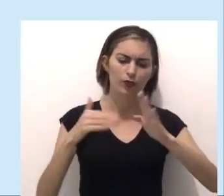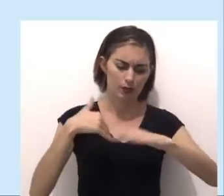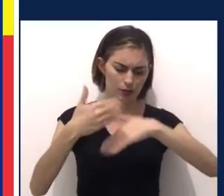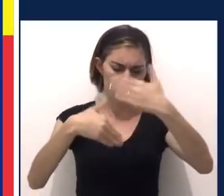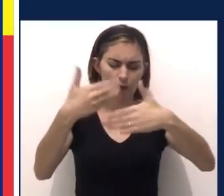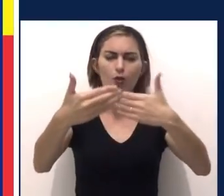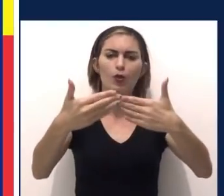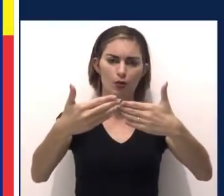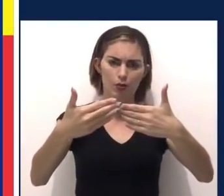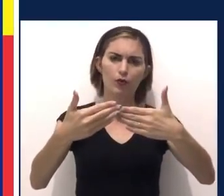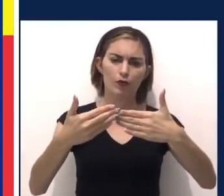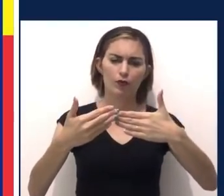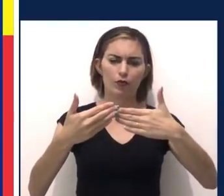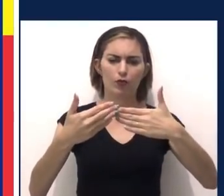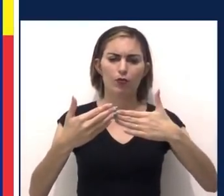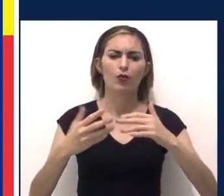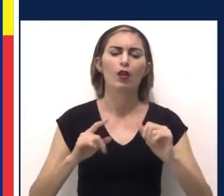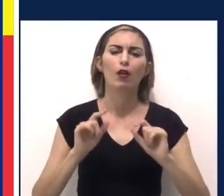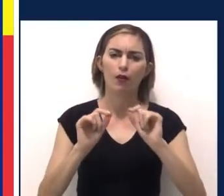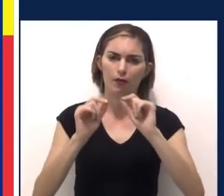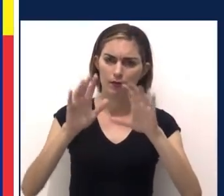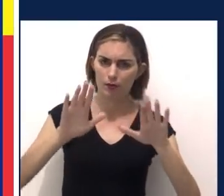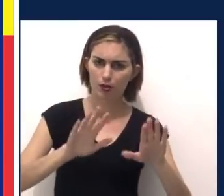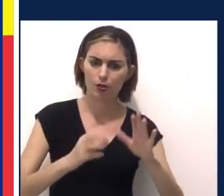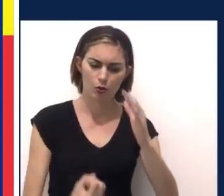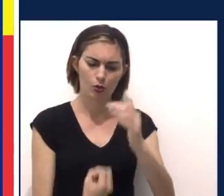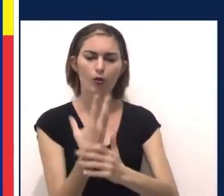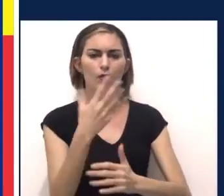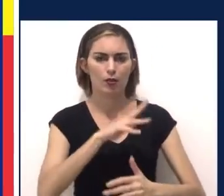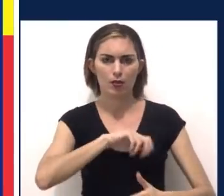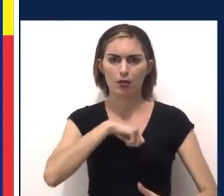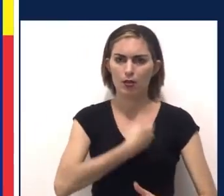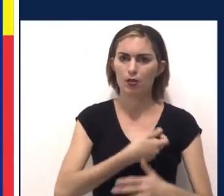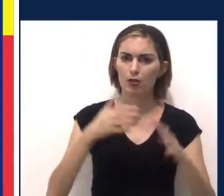nesse processo formativo da Espanha,